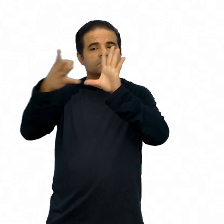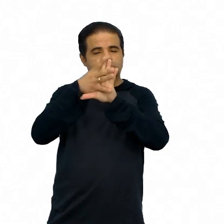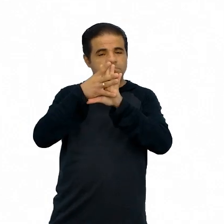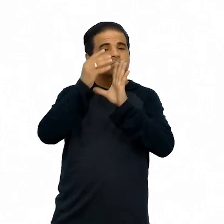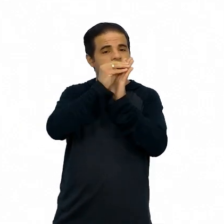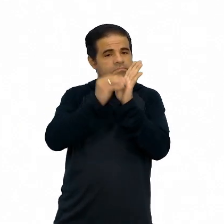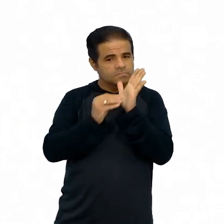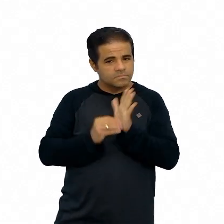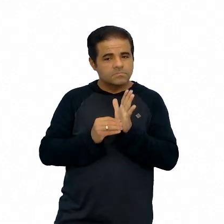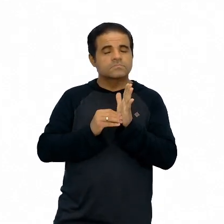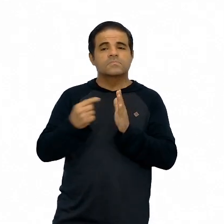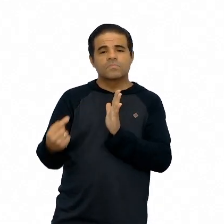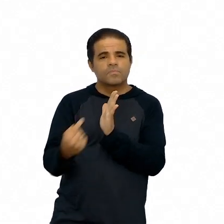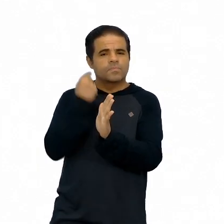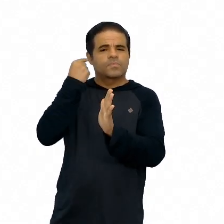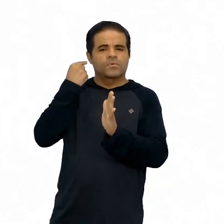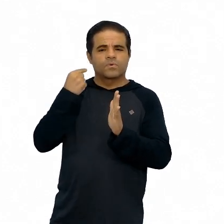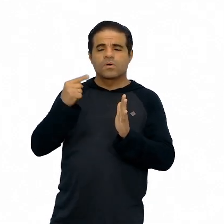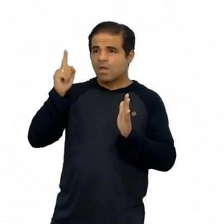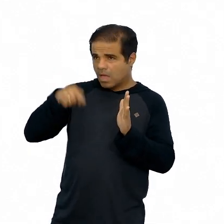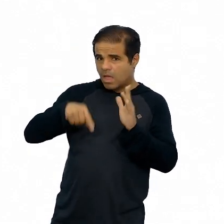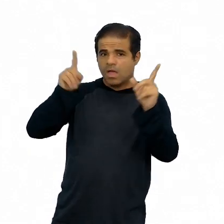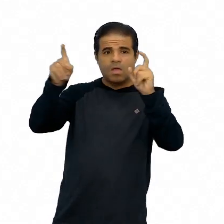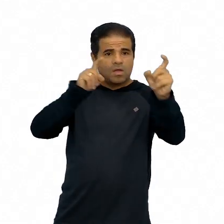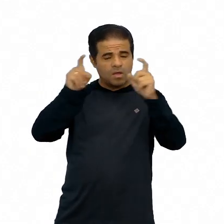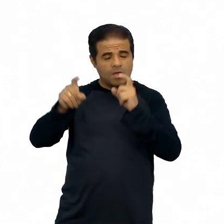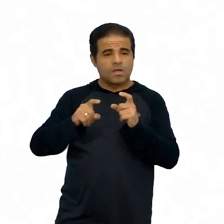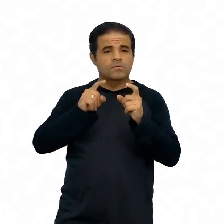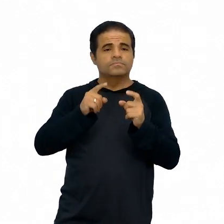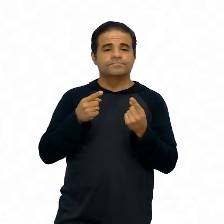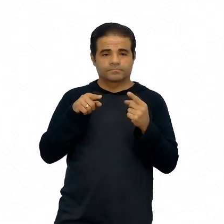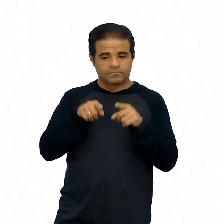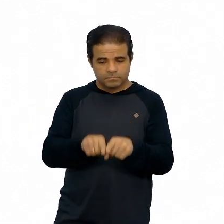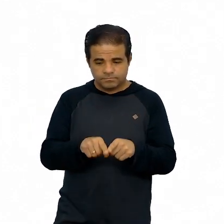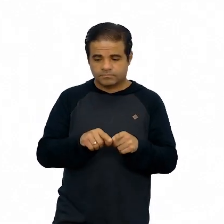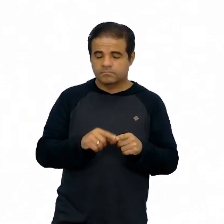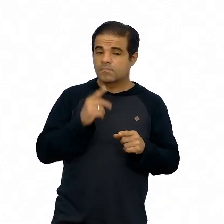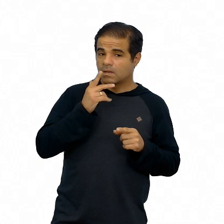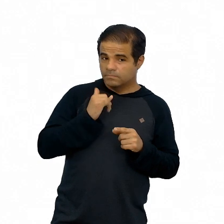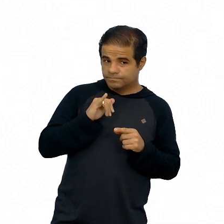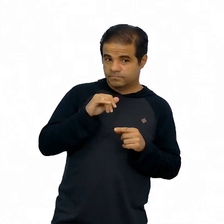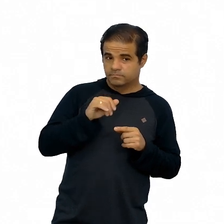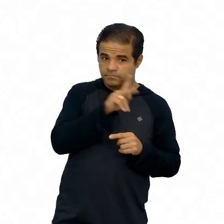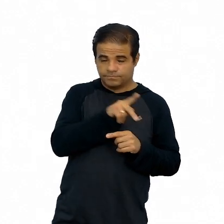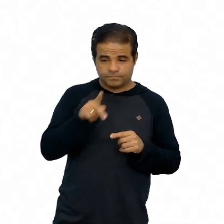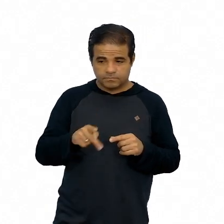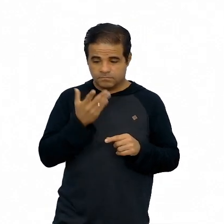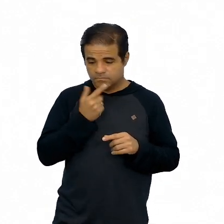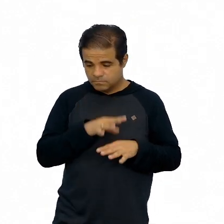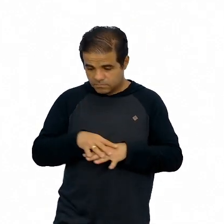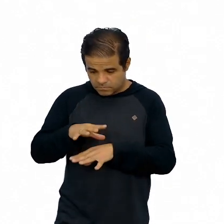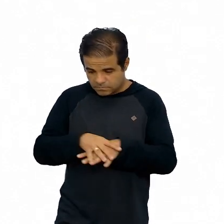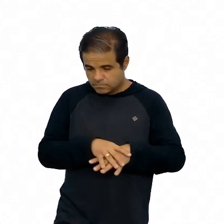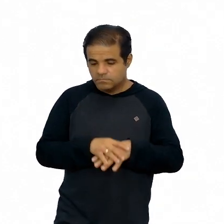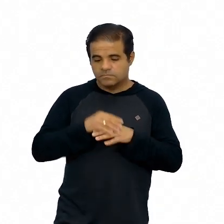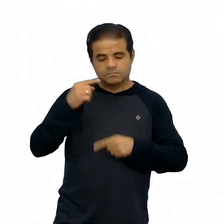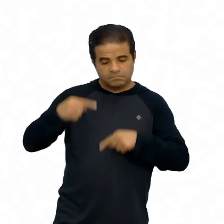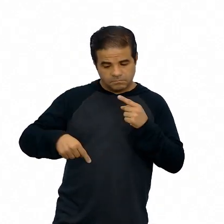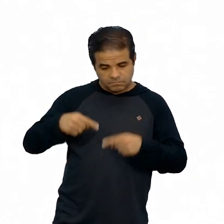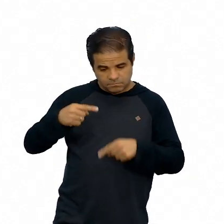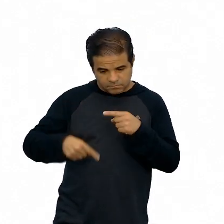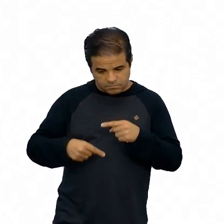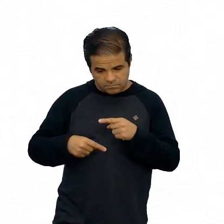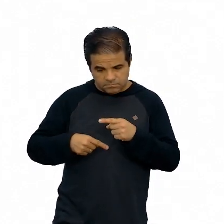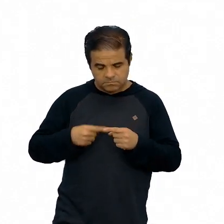que é esse desdobramento? É a reunião entre pares, professores de matemática, que vão discutir,